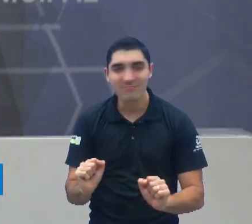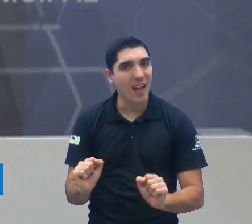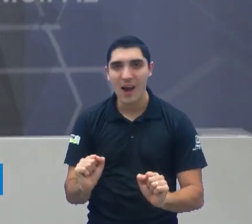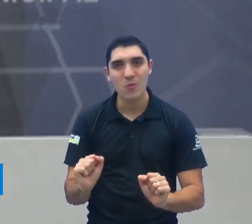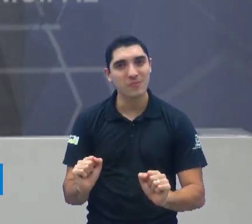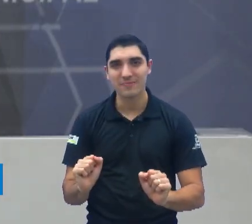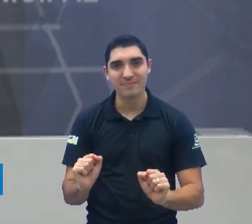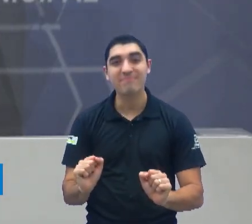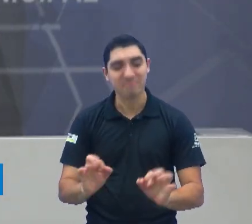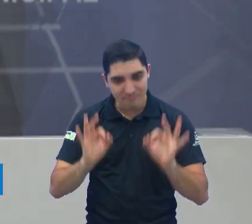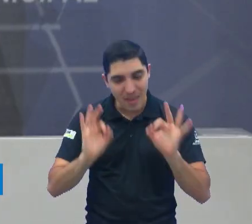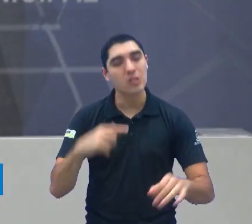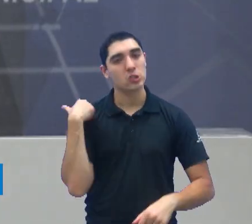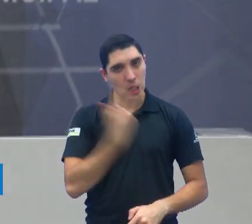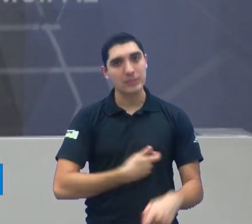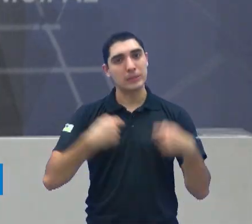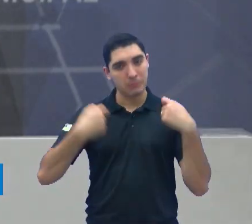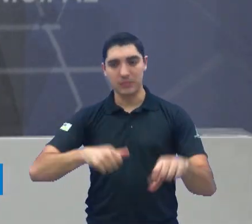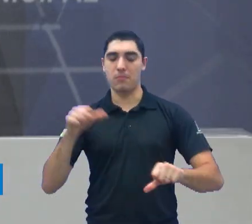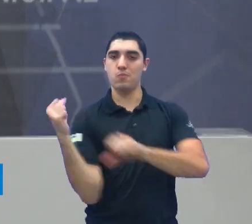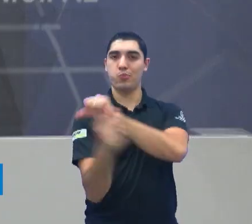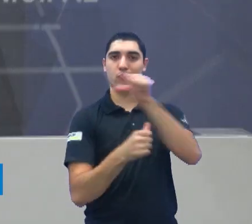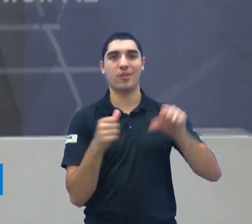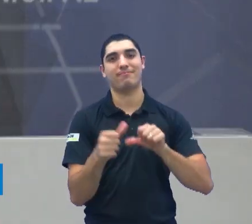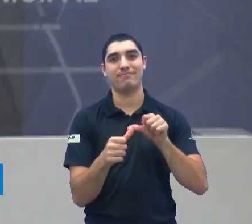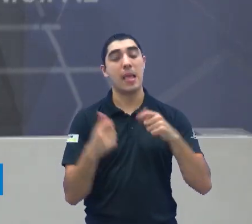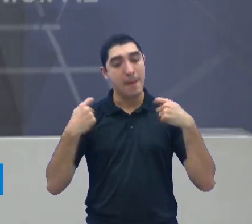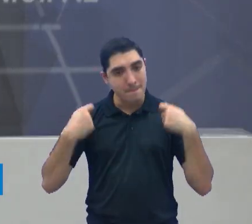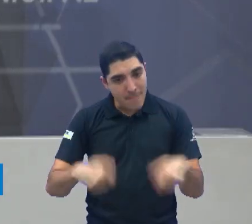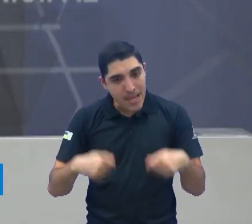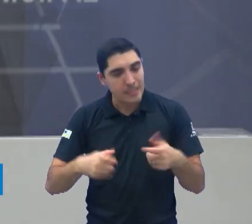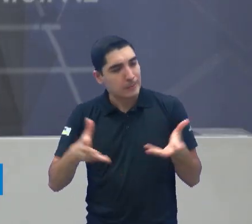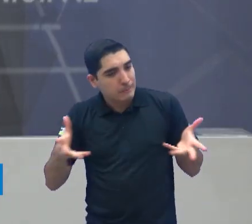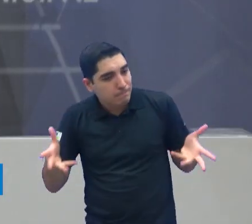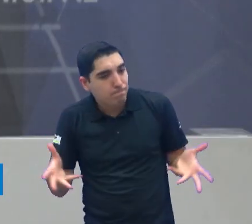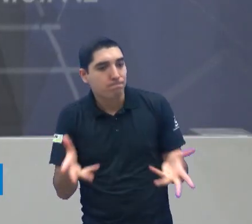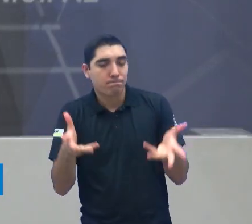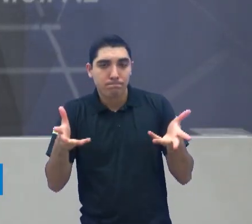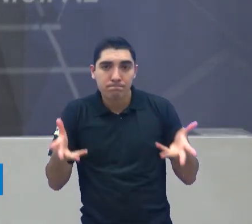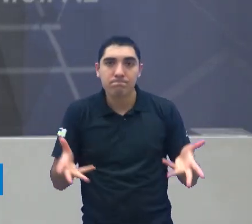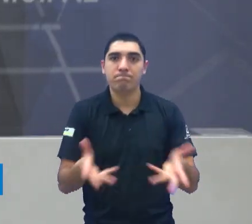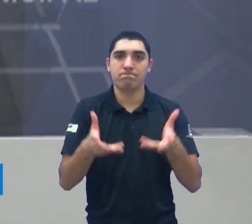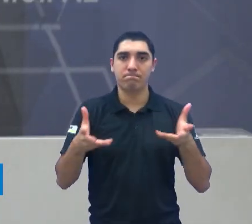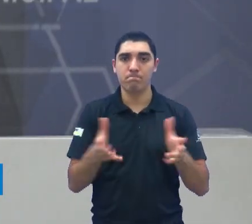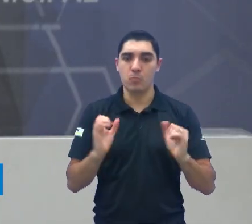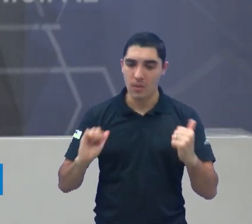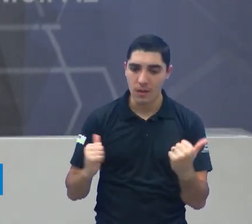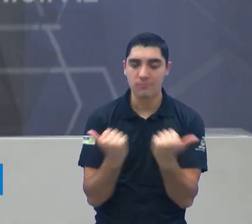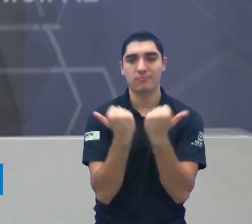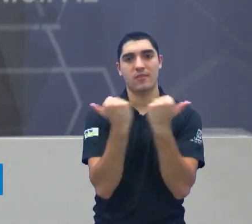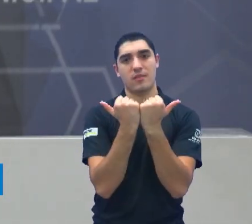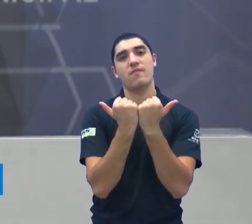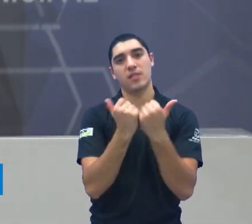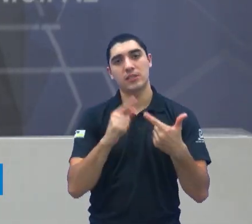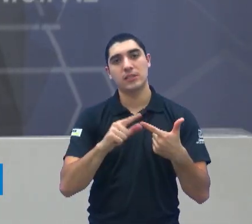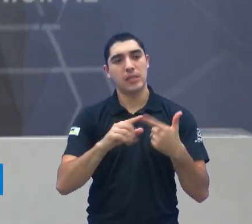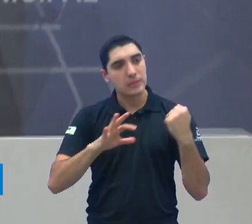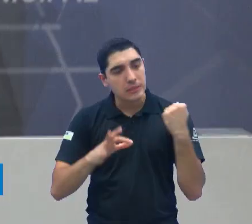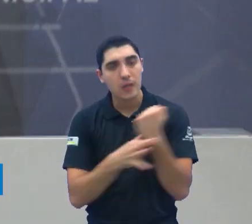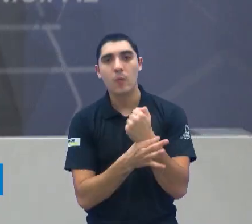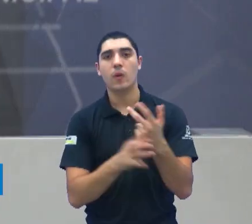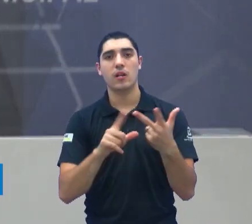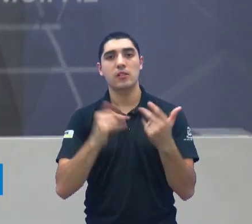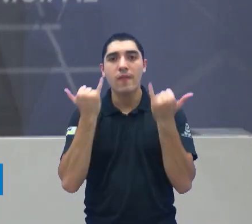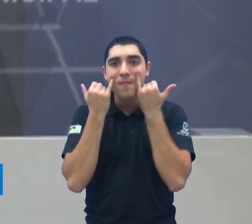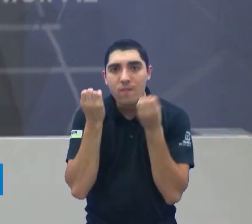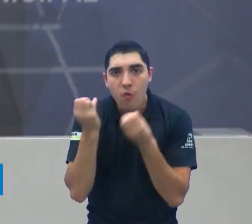de fato mudar. Precisamos fortalecer a rede de proteção, precisamos garantir informação, acolhimento e apoio